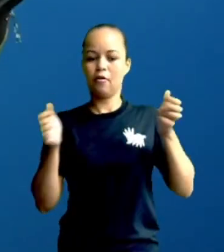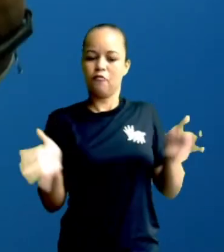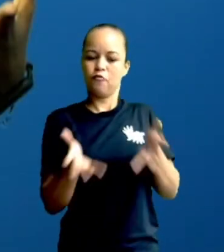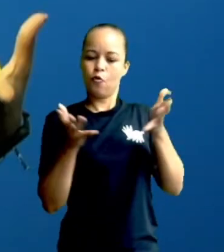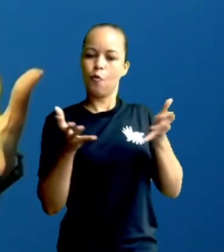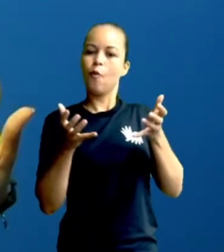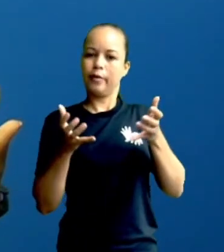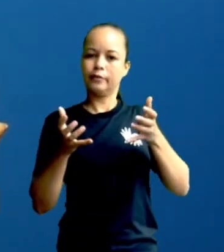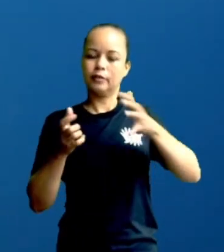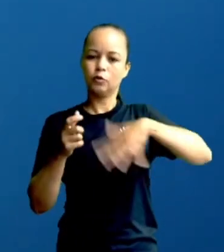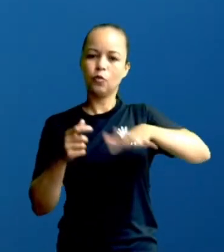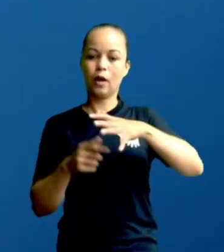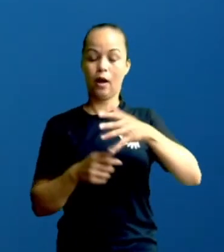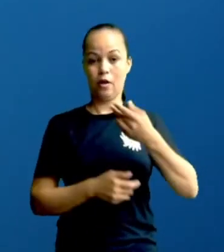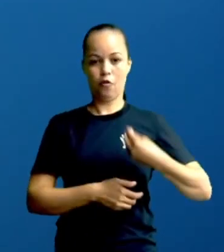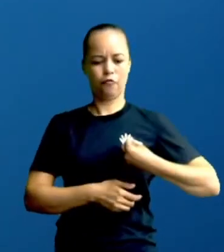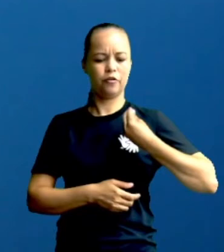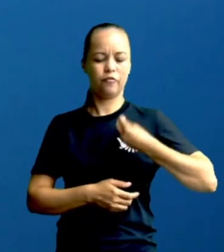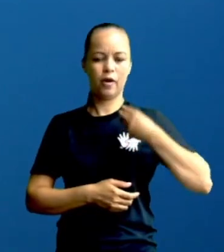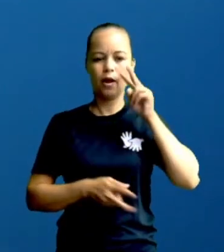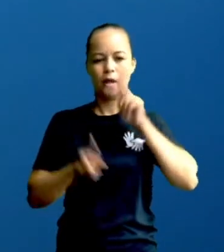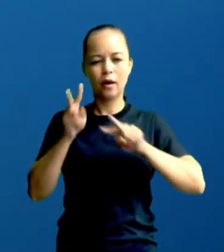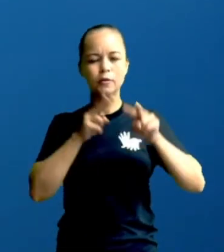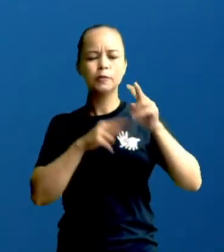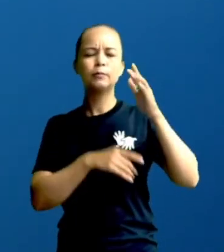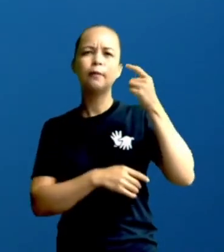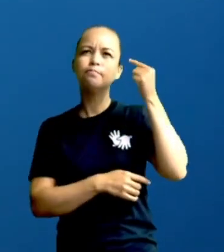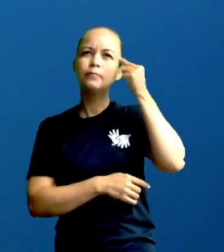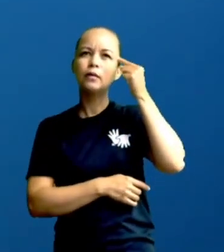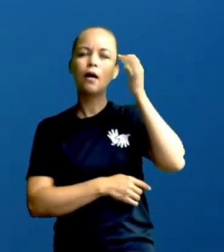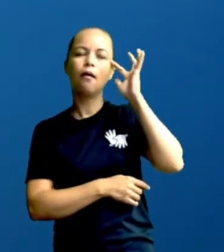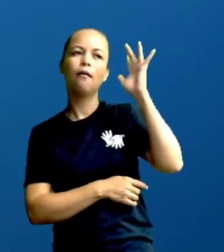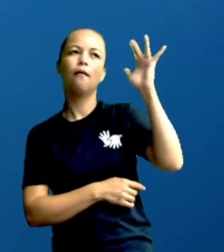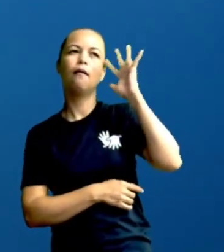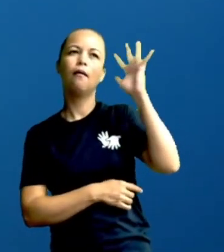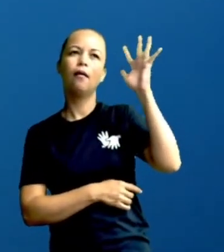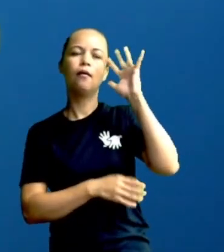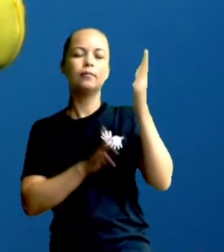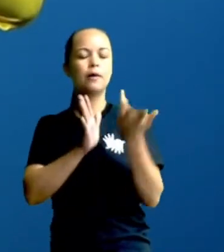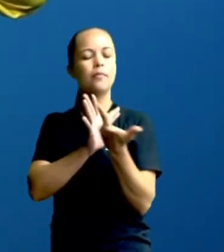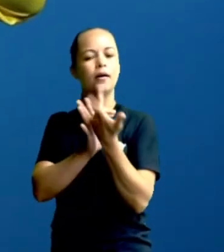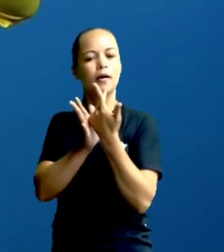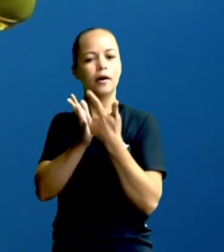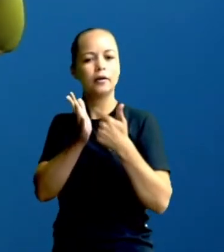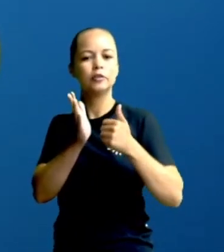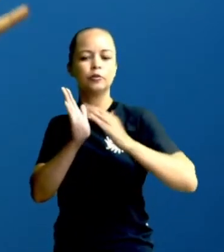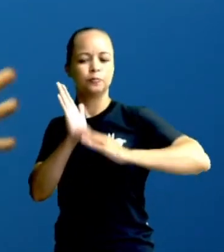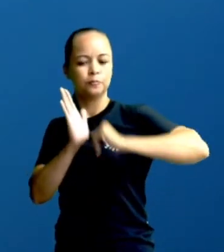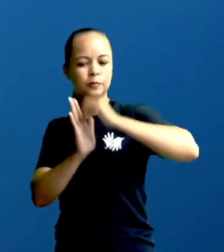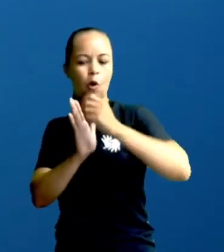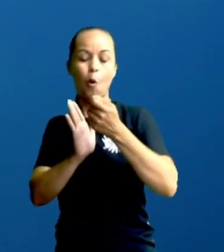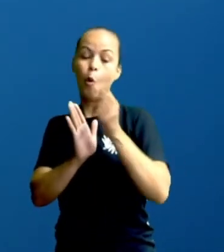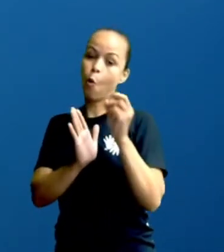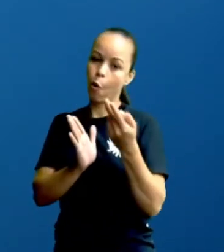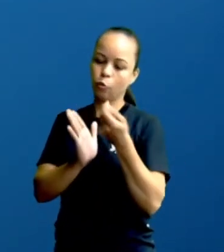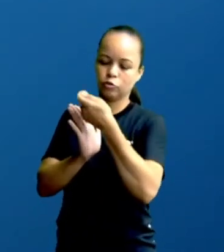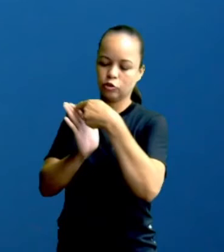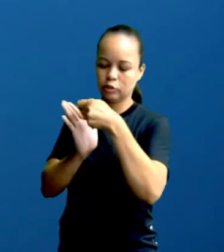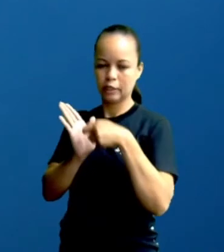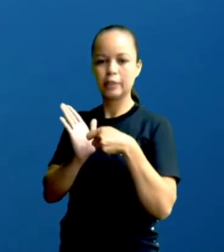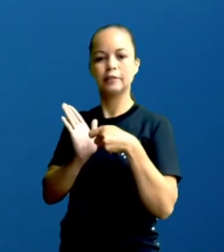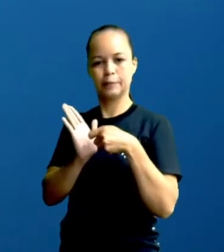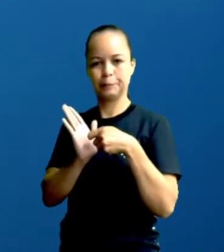eu vivenciei ela para poder refletir ela numa tela, escrita, num desenho ou numa